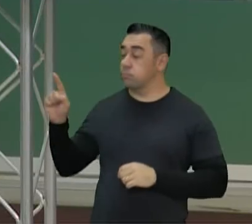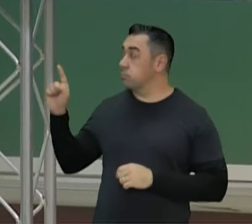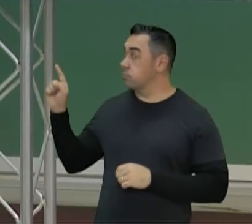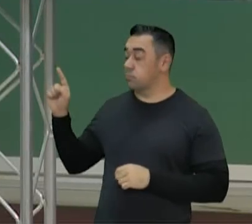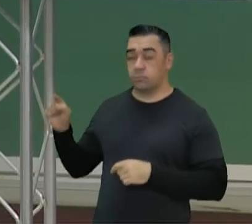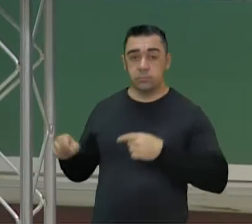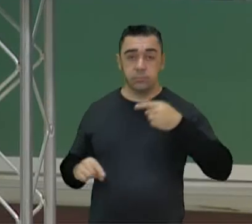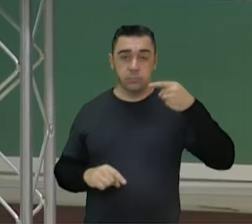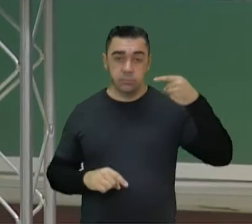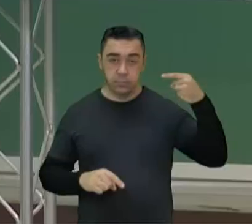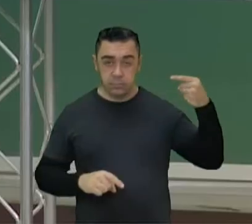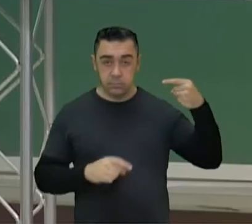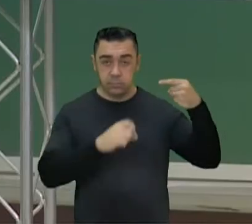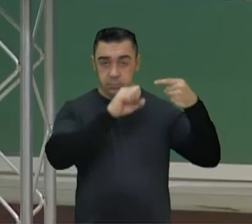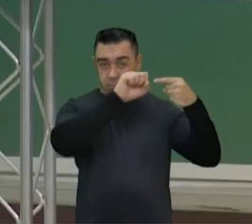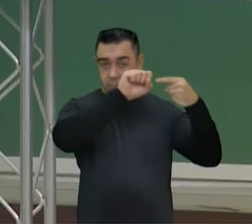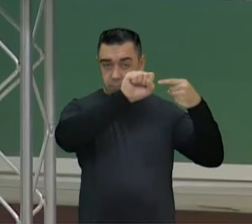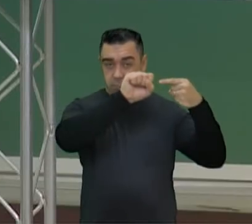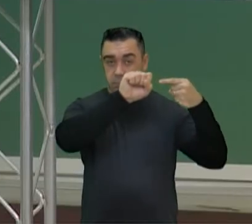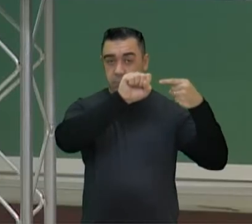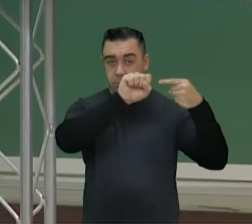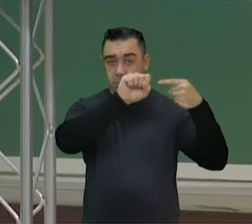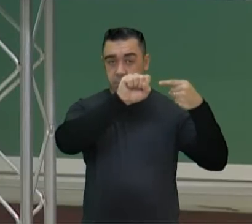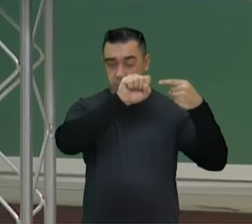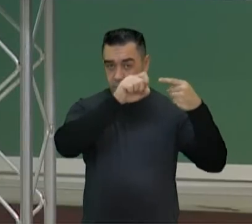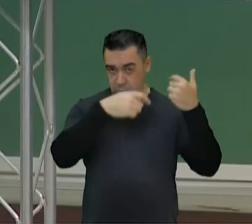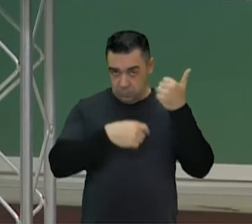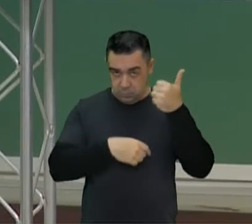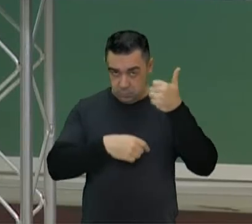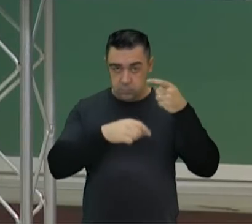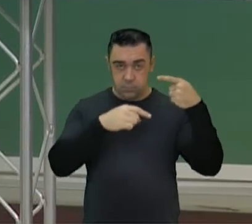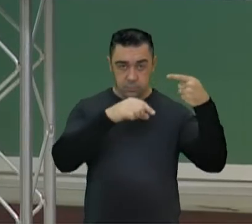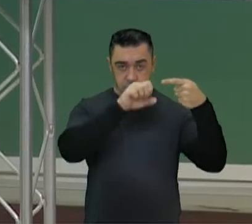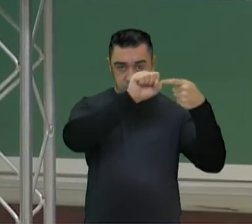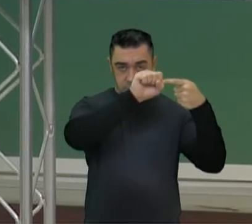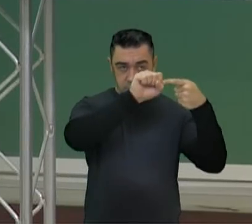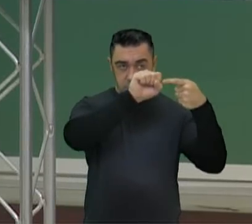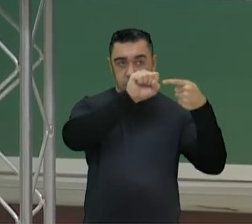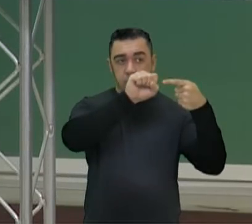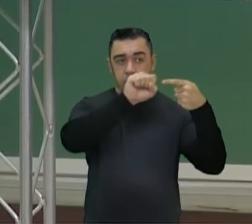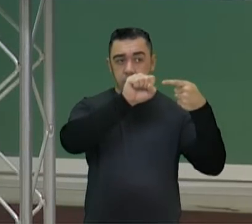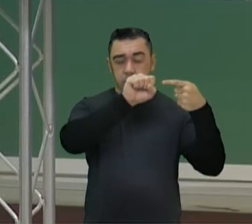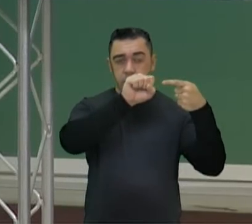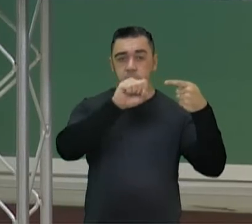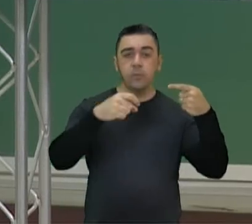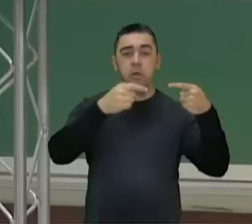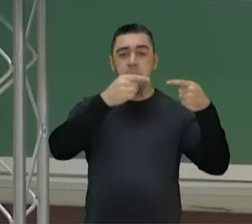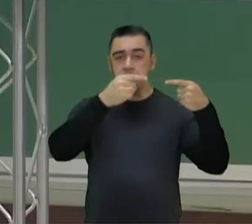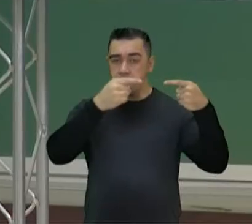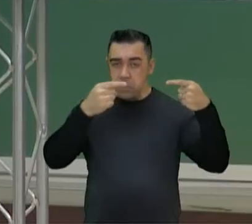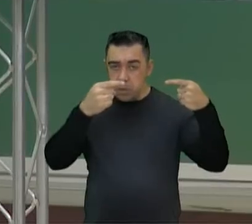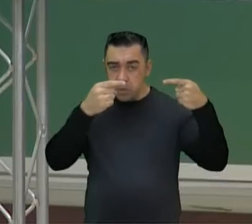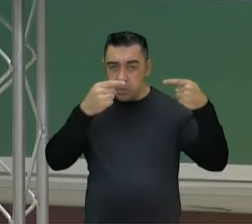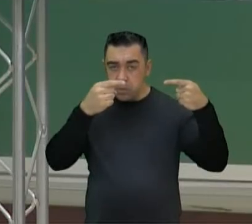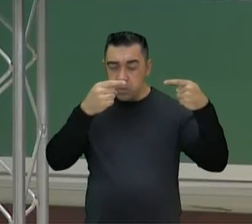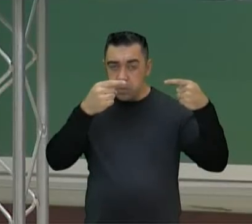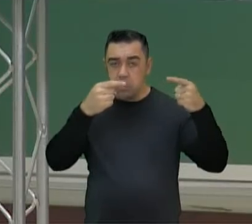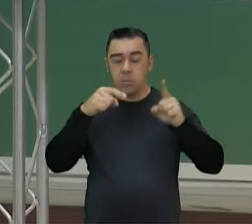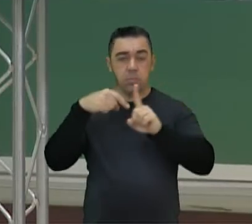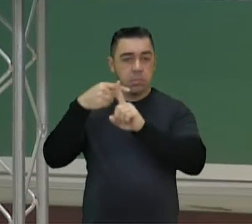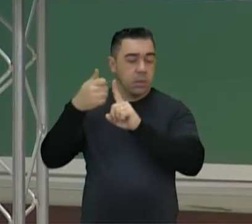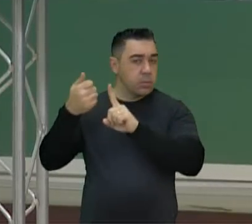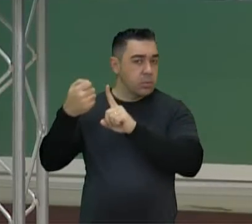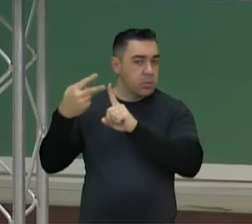o primeiro módulo, o sinal, ele está negativo, menos o segundo módulo, mais